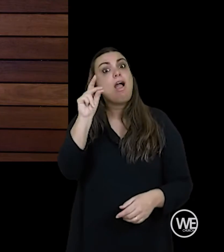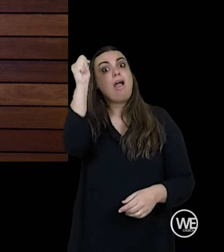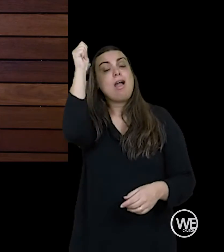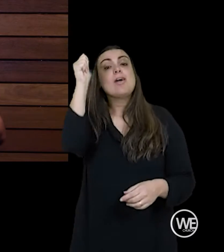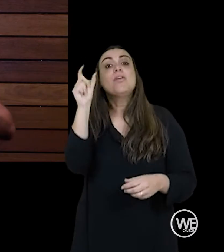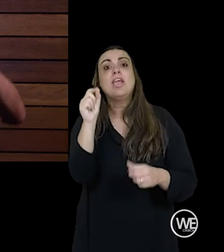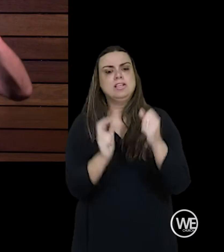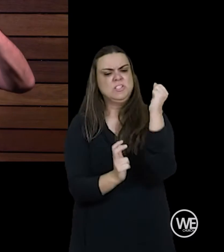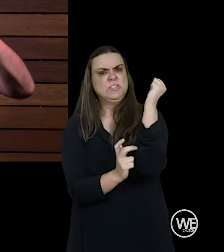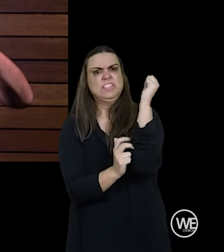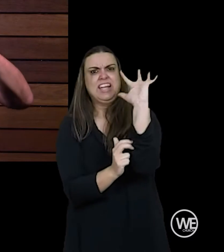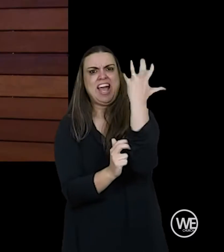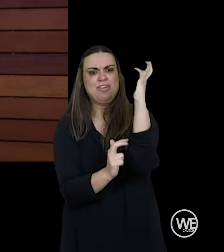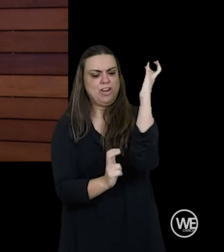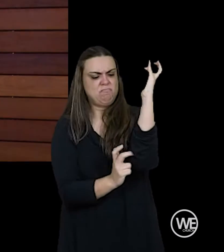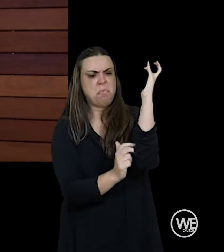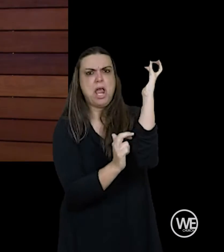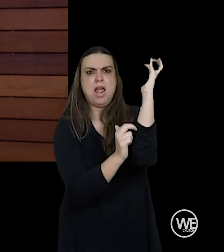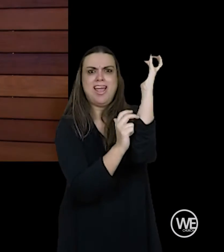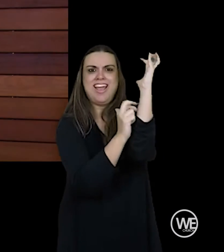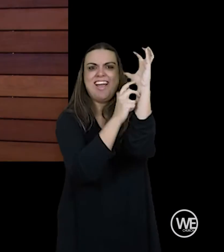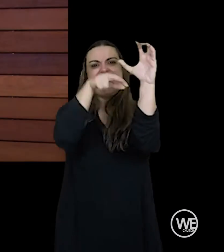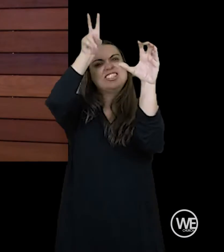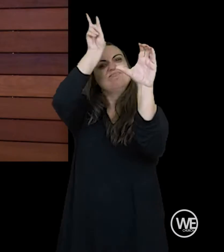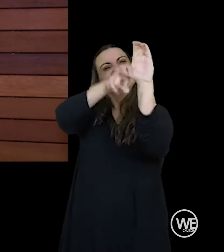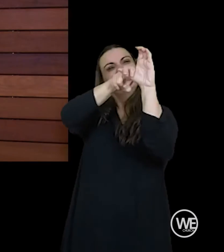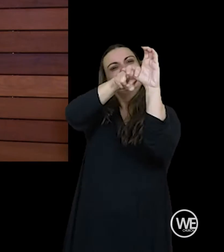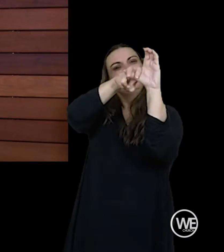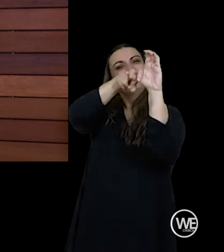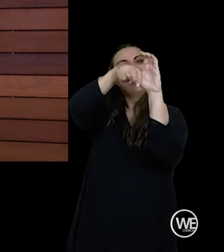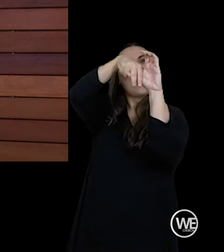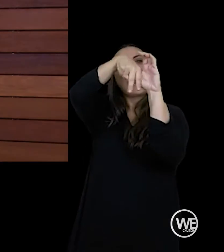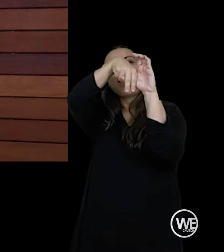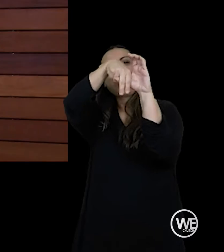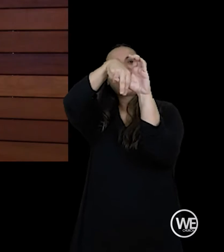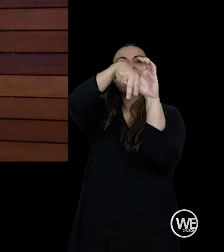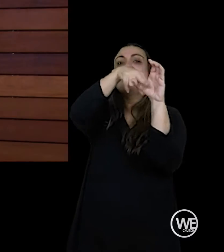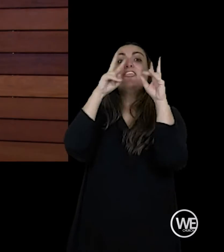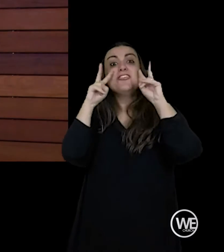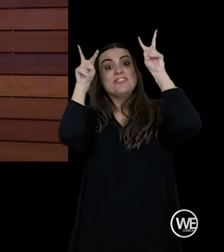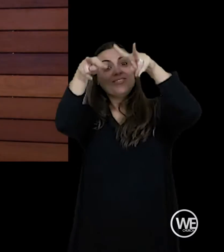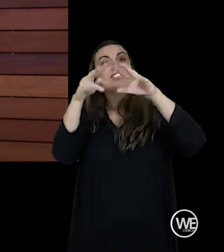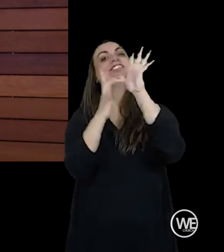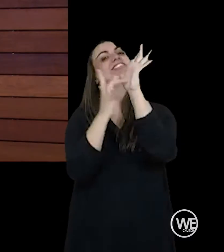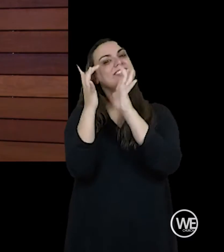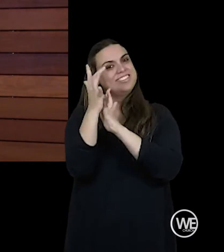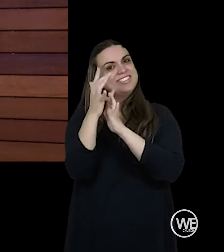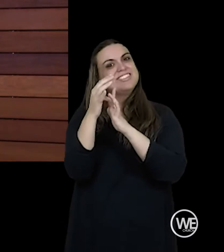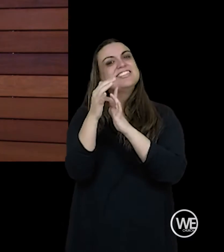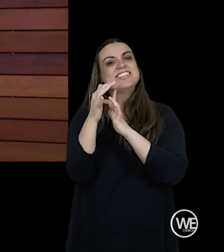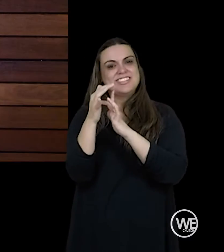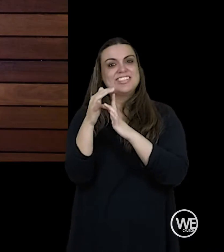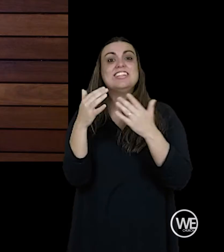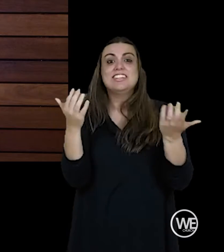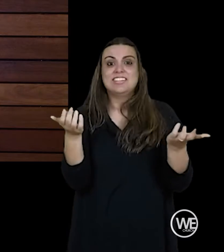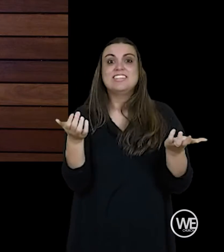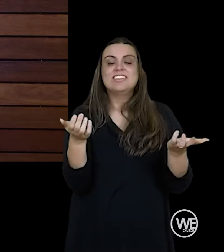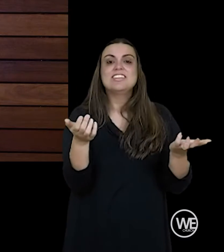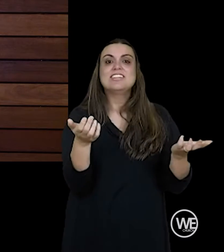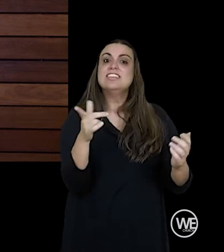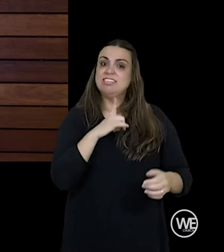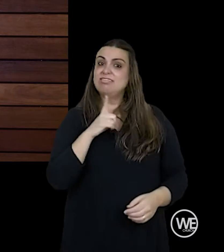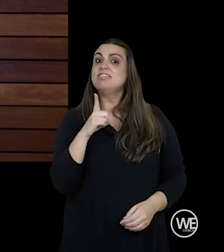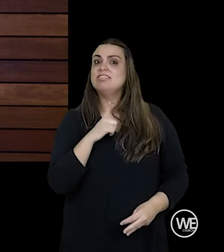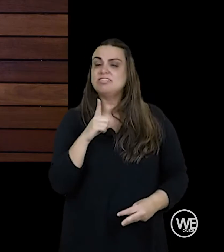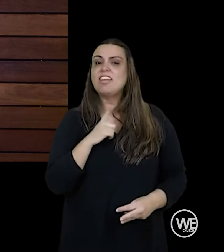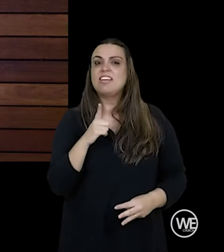sicômoro. E de cima da árvore ele conseguia avistar Jesus. E, para nossa surpresa, porque nós temos